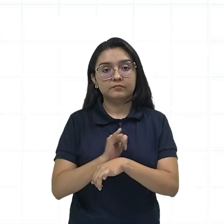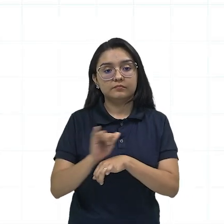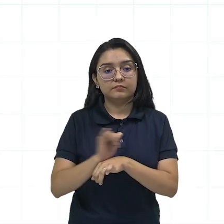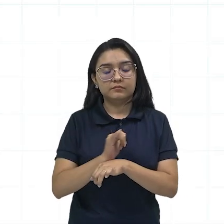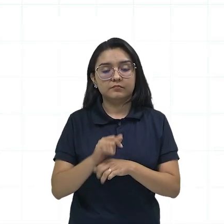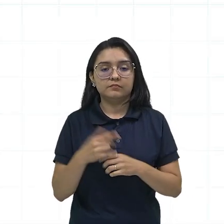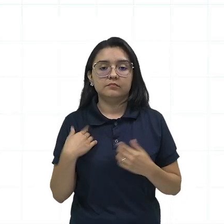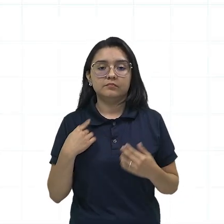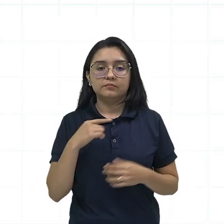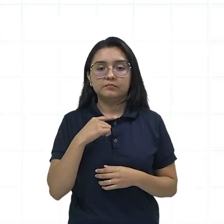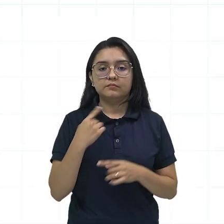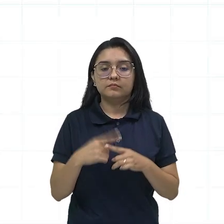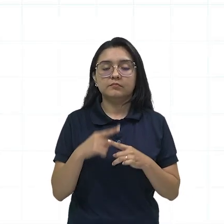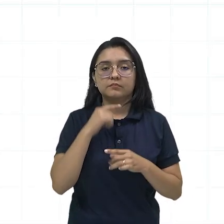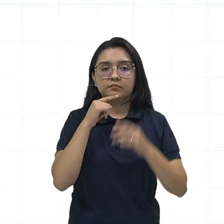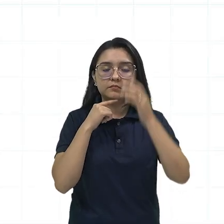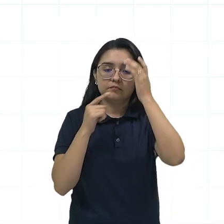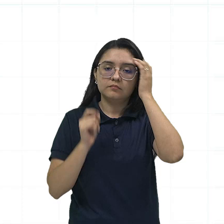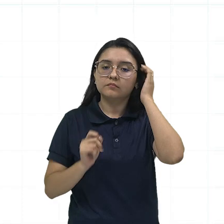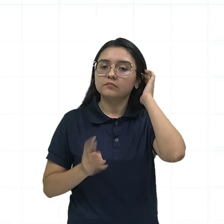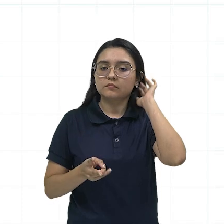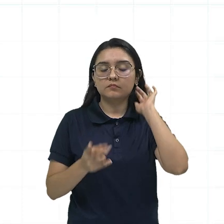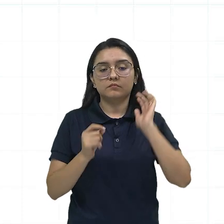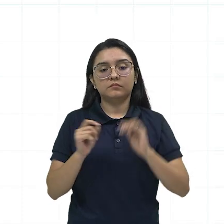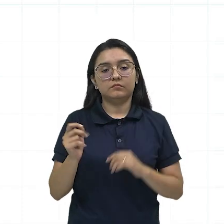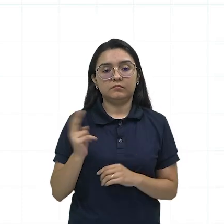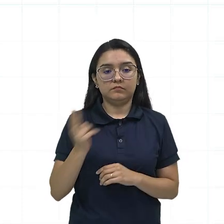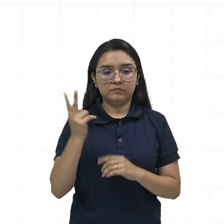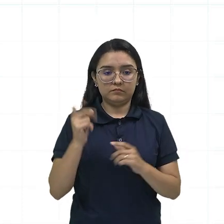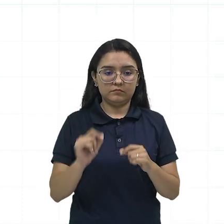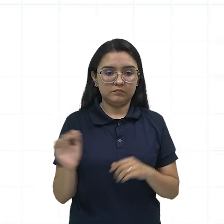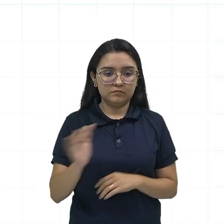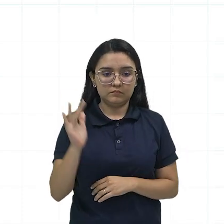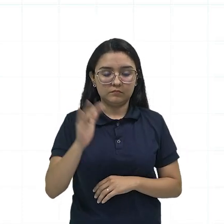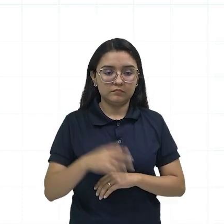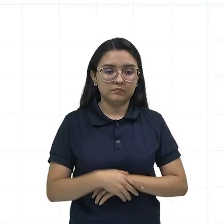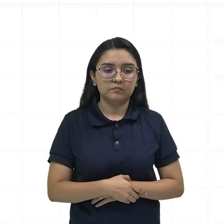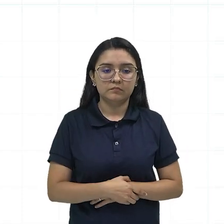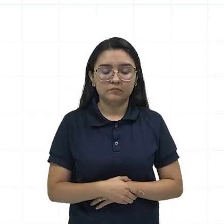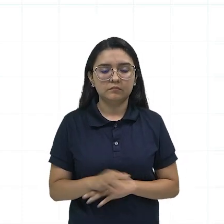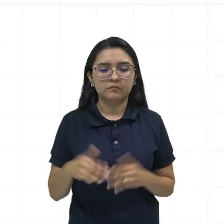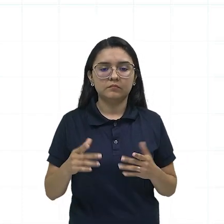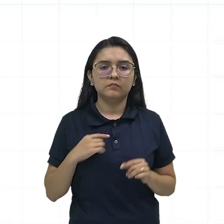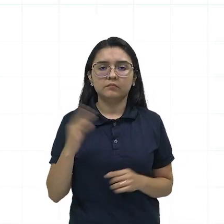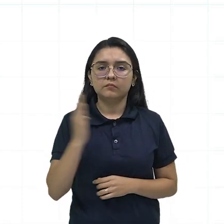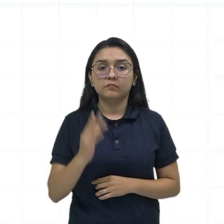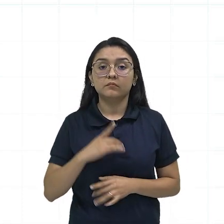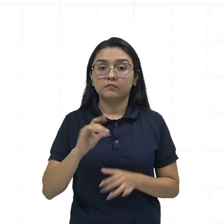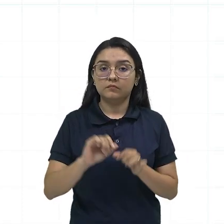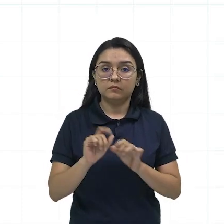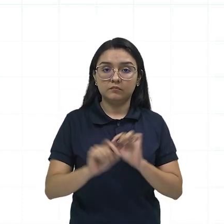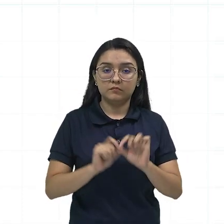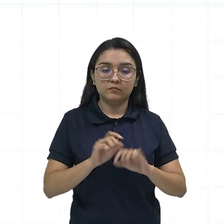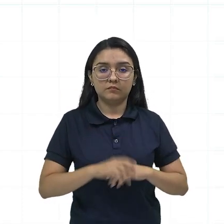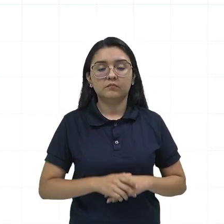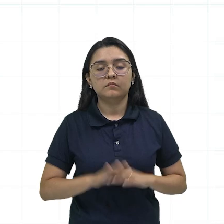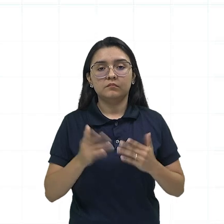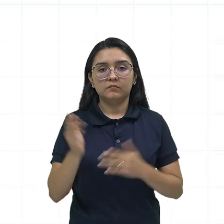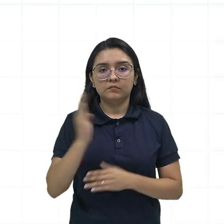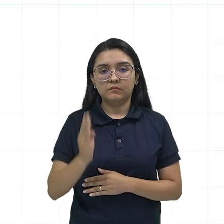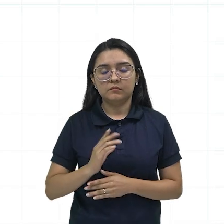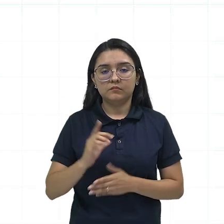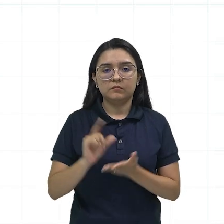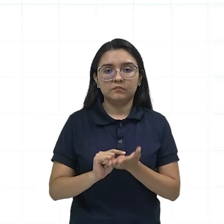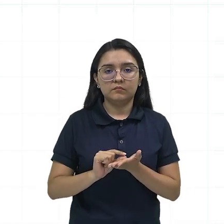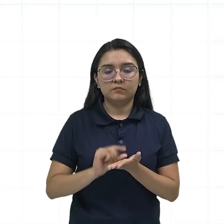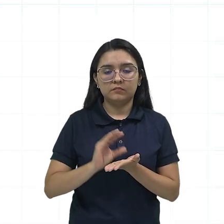essa condição de manter esse preço exorbitante, né? E aí, o que o Brasil fez? O Brasil investiu